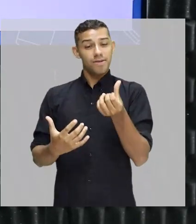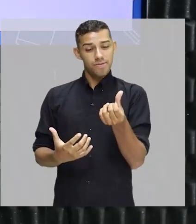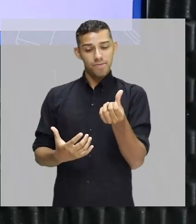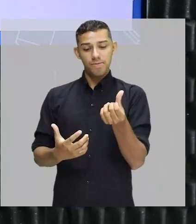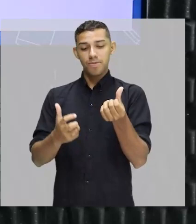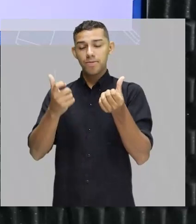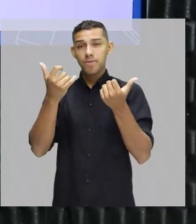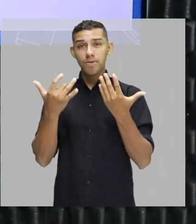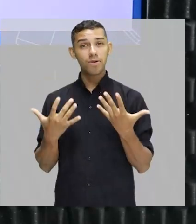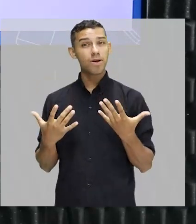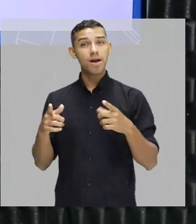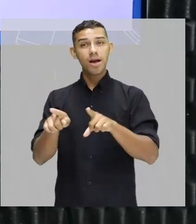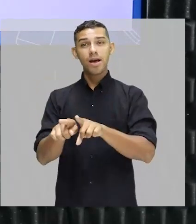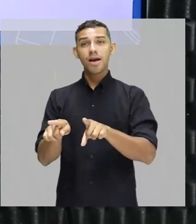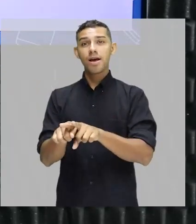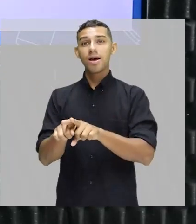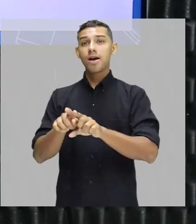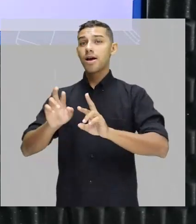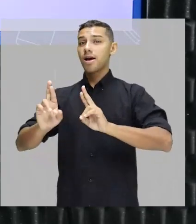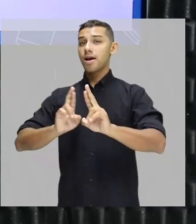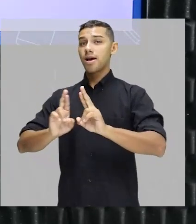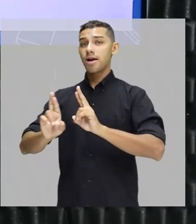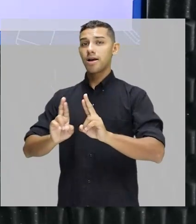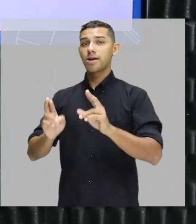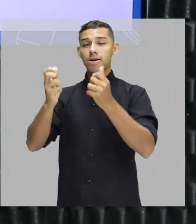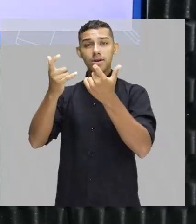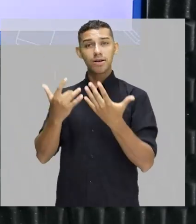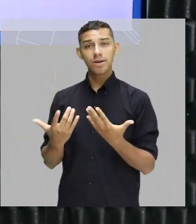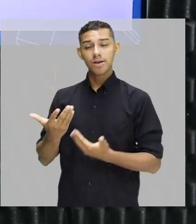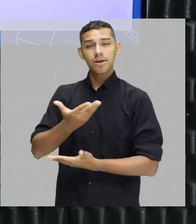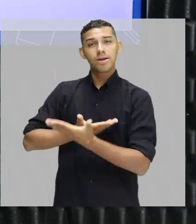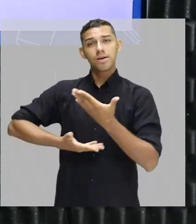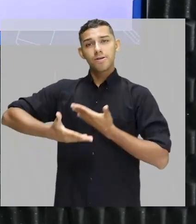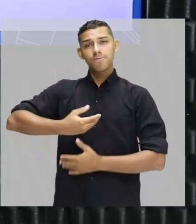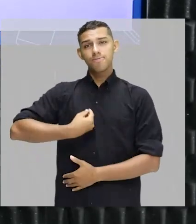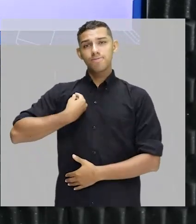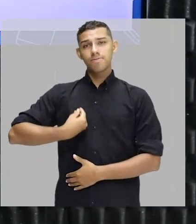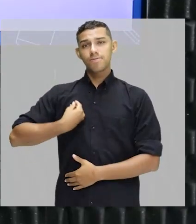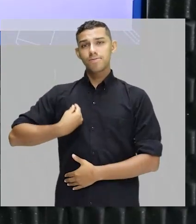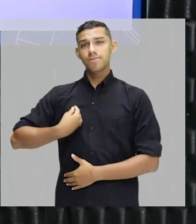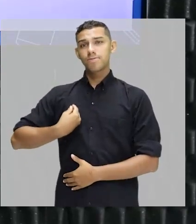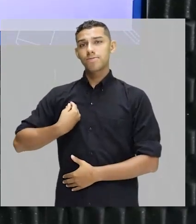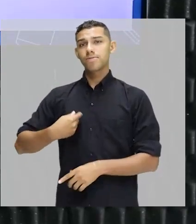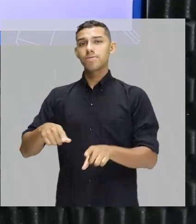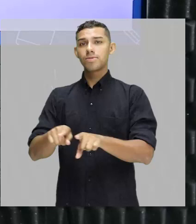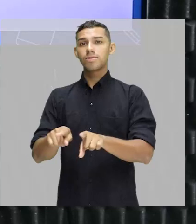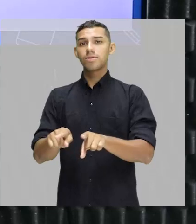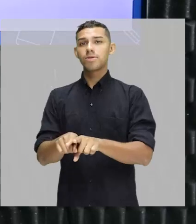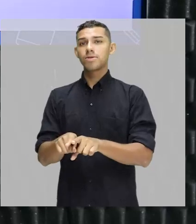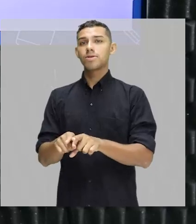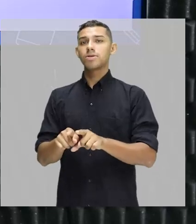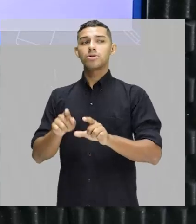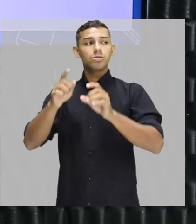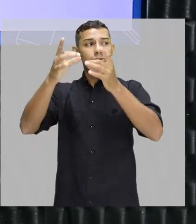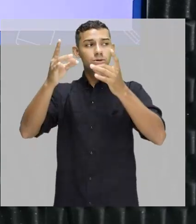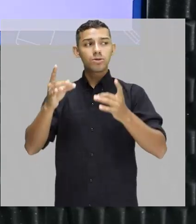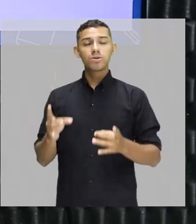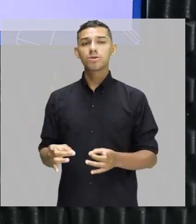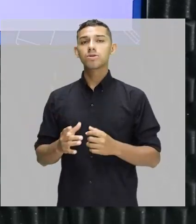trata mais aí dessa relação de diálogos também, trazendo mais um pouquinho sobre essas questões digitais